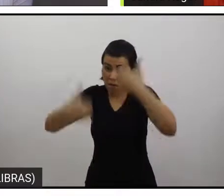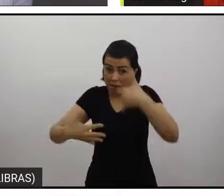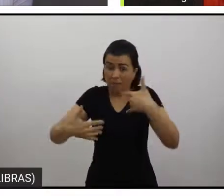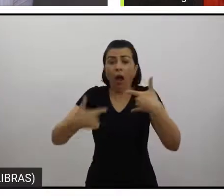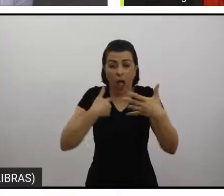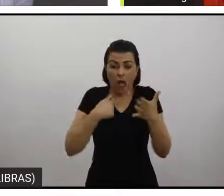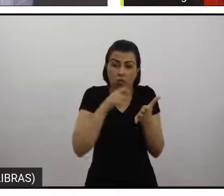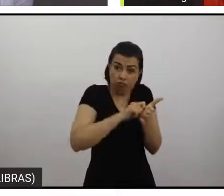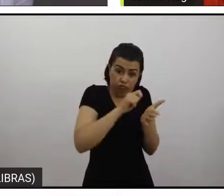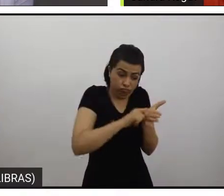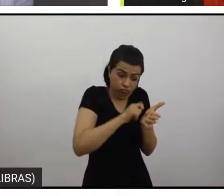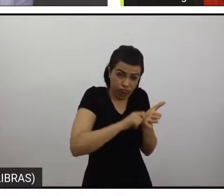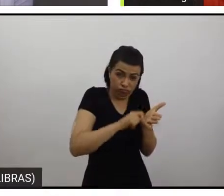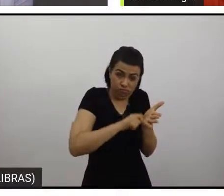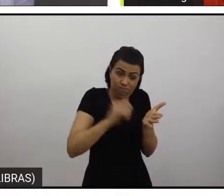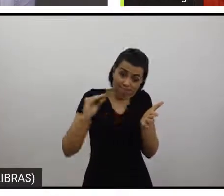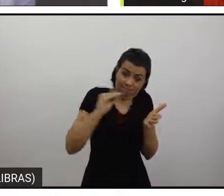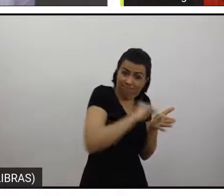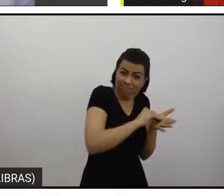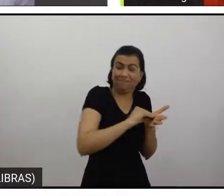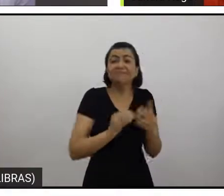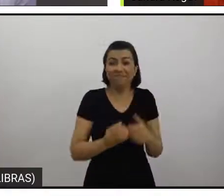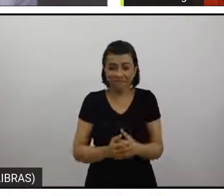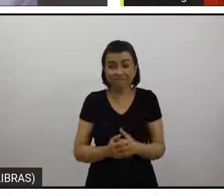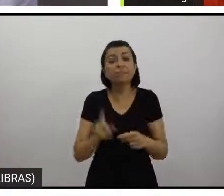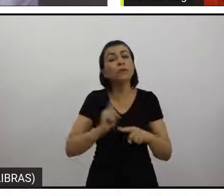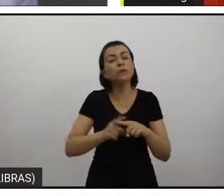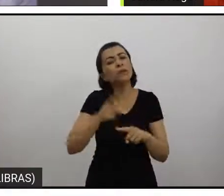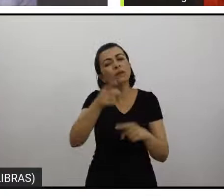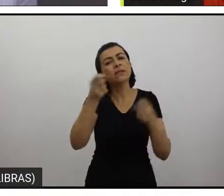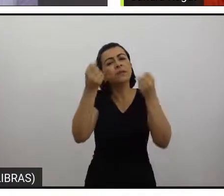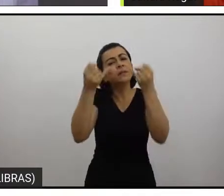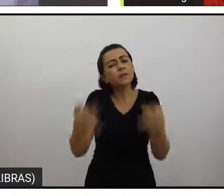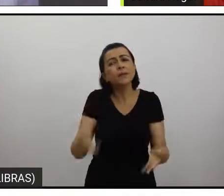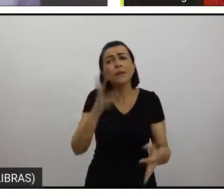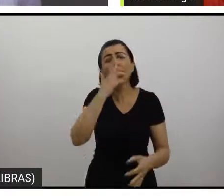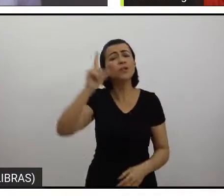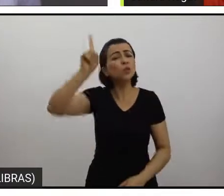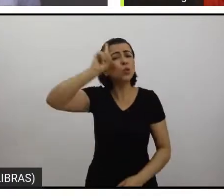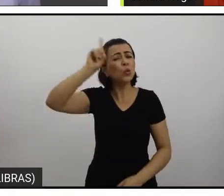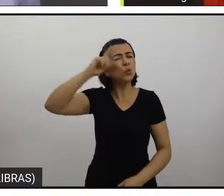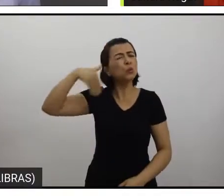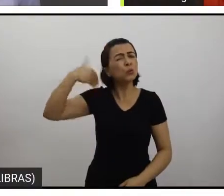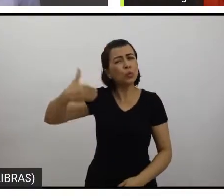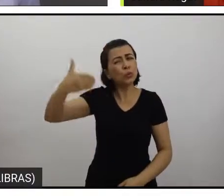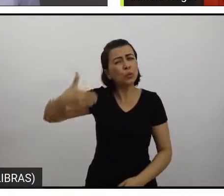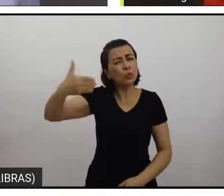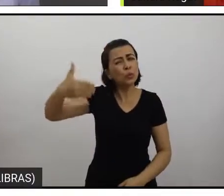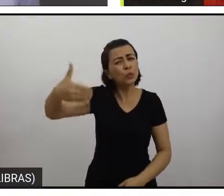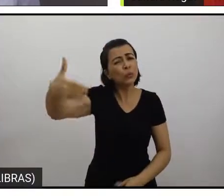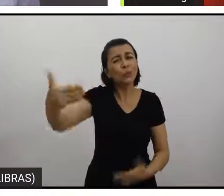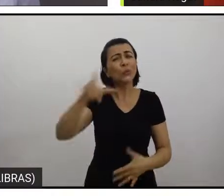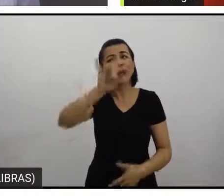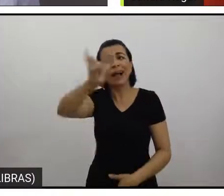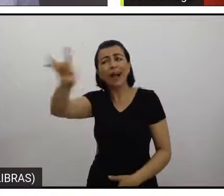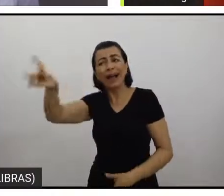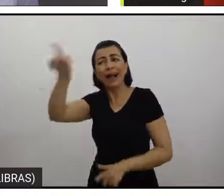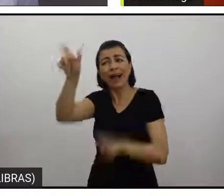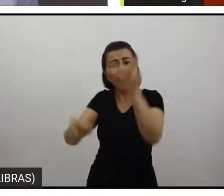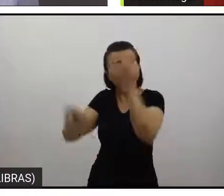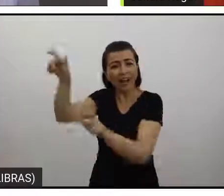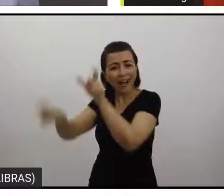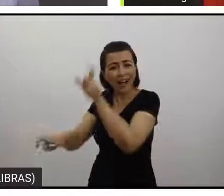desse áudio, que você fala desses rituais do cotidiano, né? Que gravou essas pessoas na saída